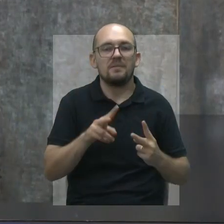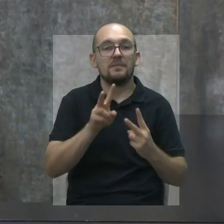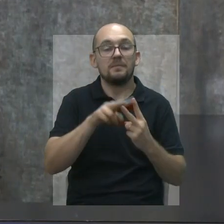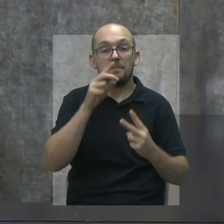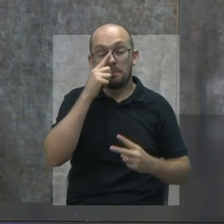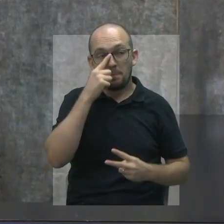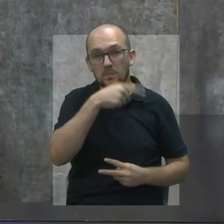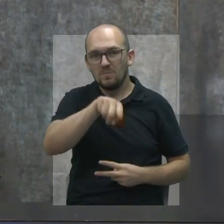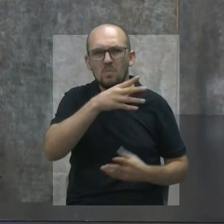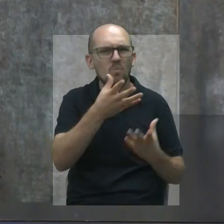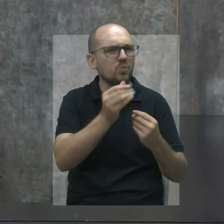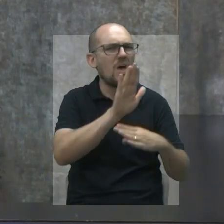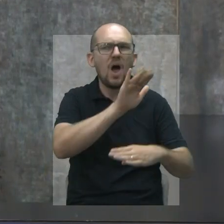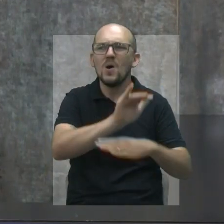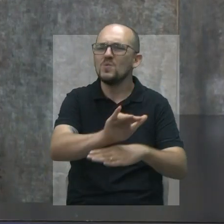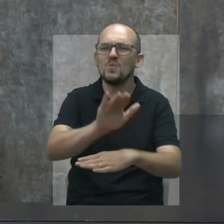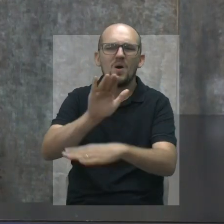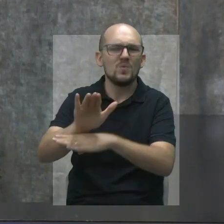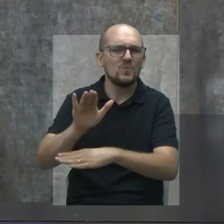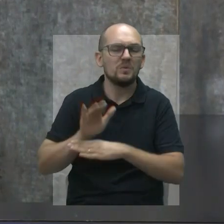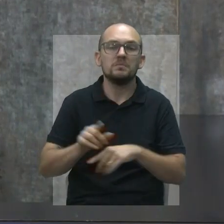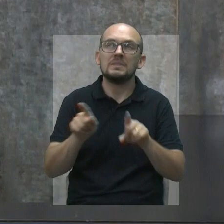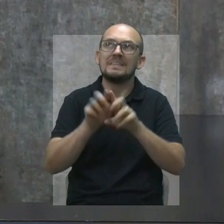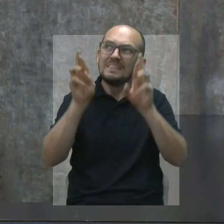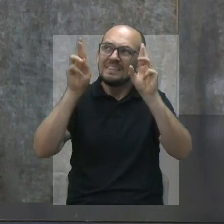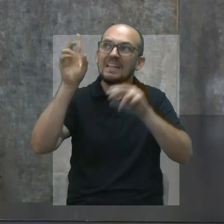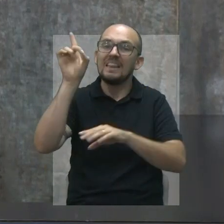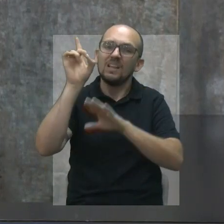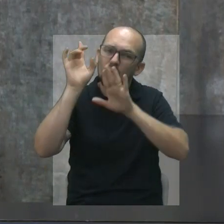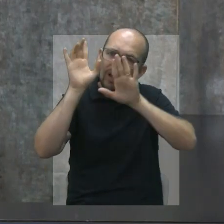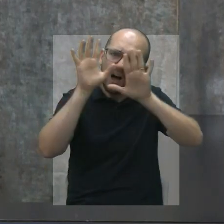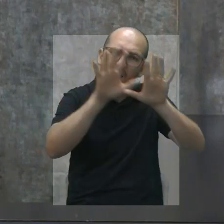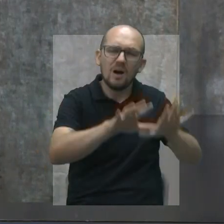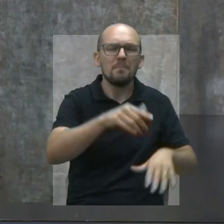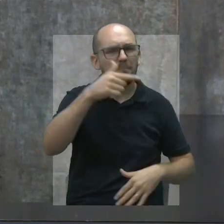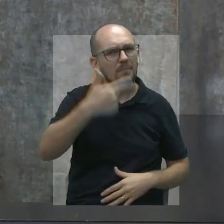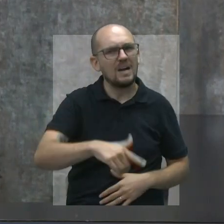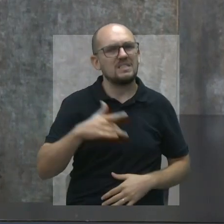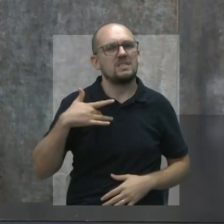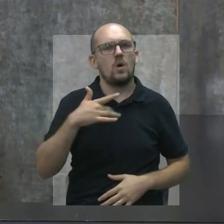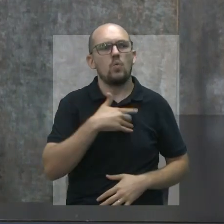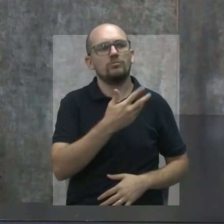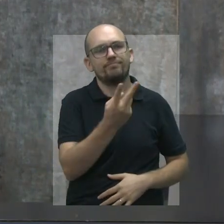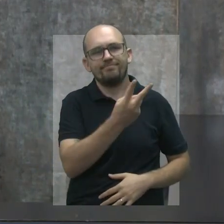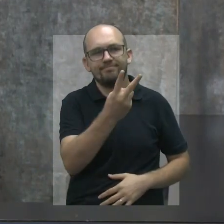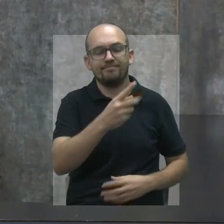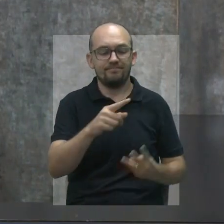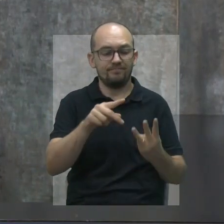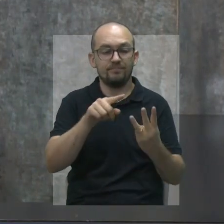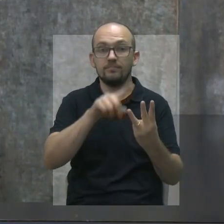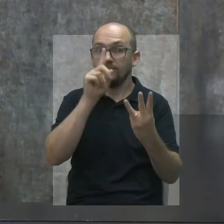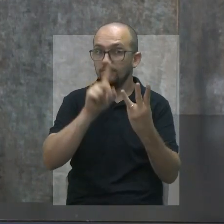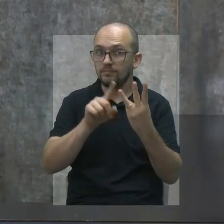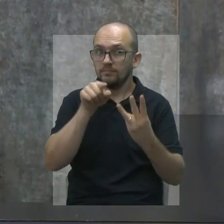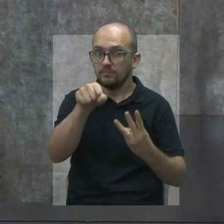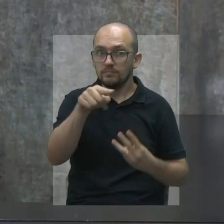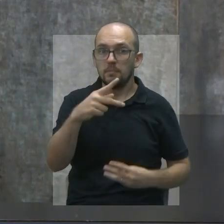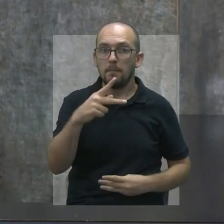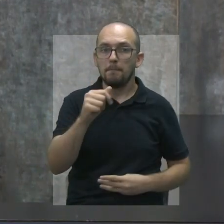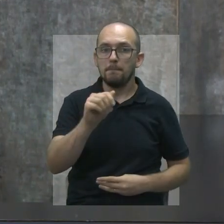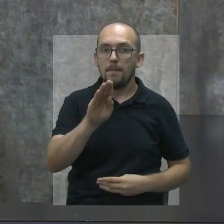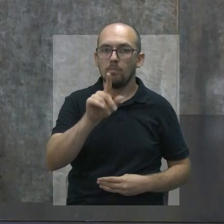por terem contribuído tanto e que Deus possa recompensá-los com ainda mais saúde. A você, Pablo, apesar